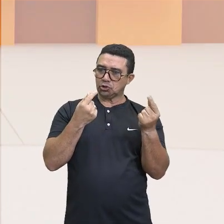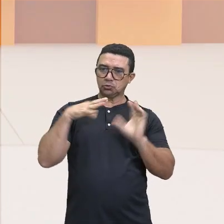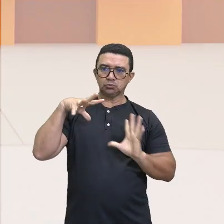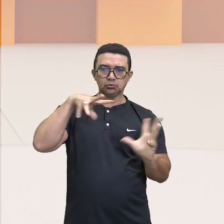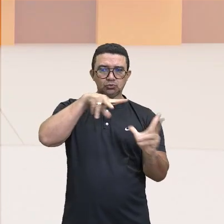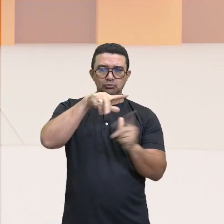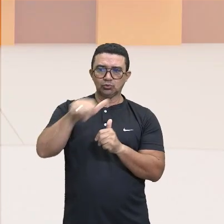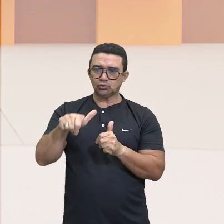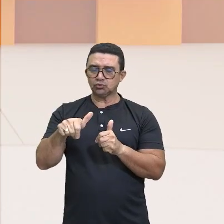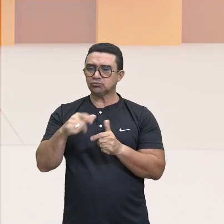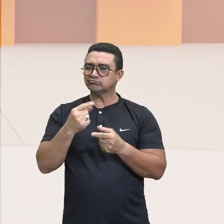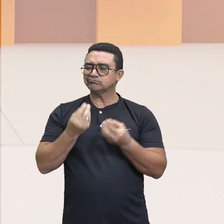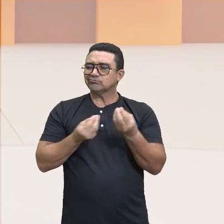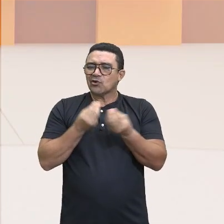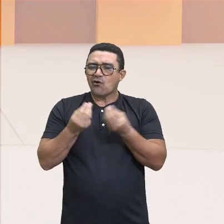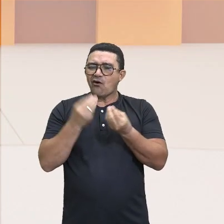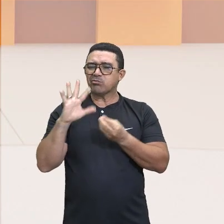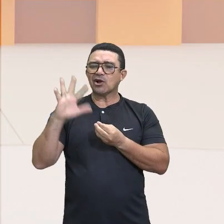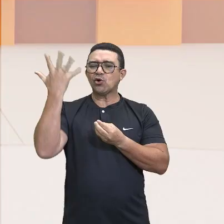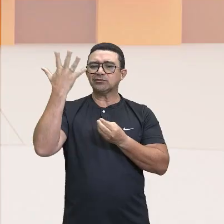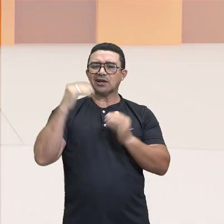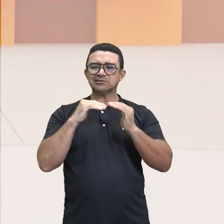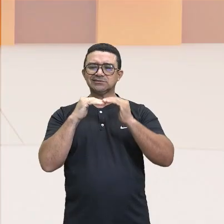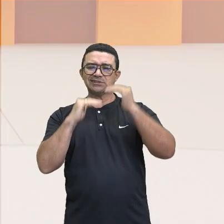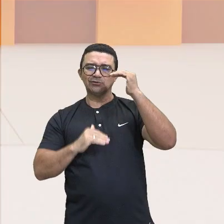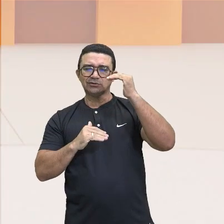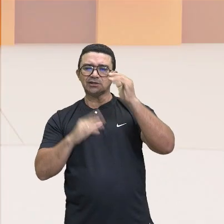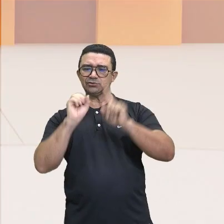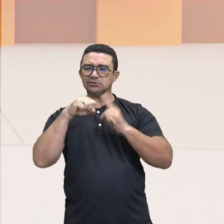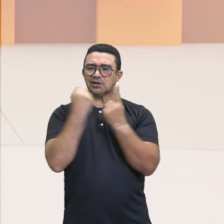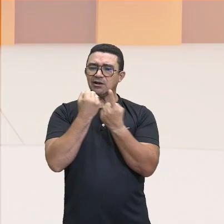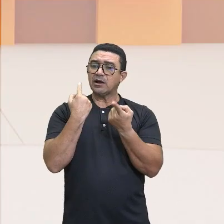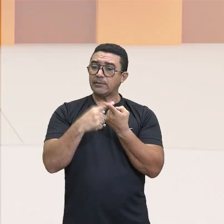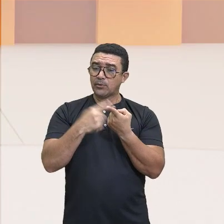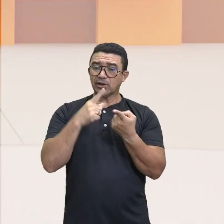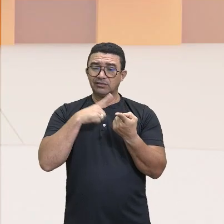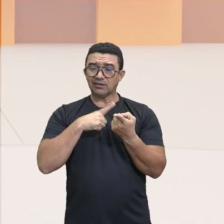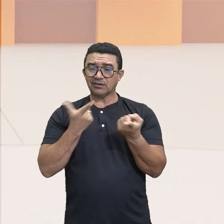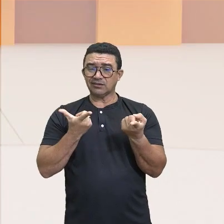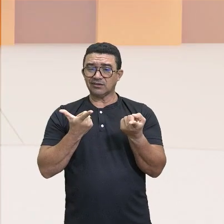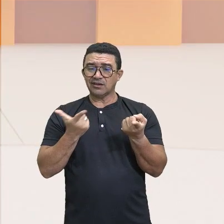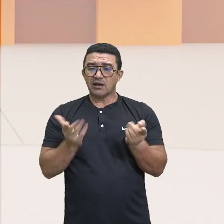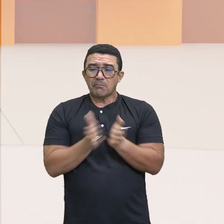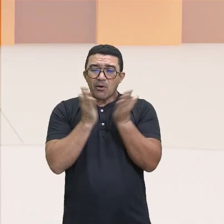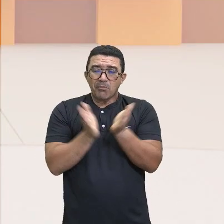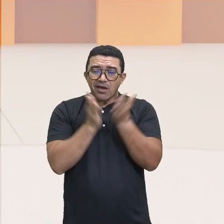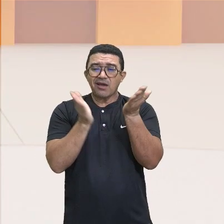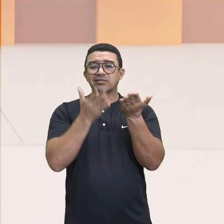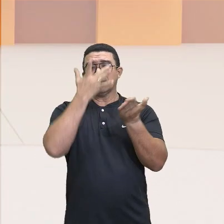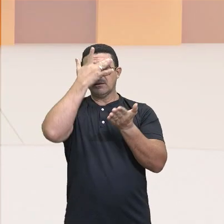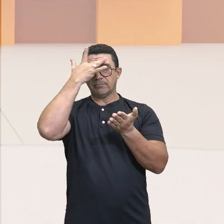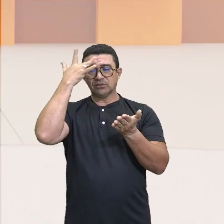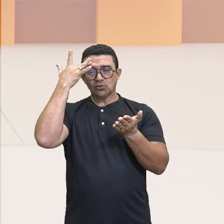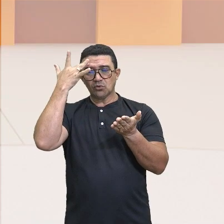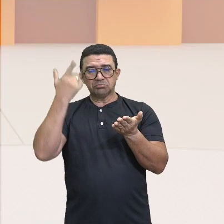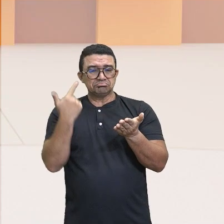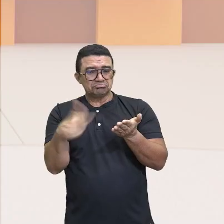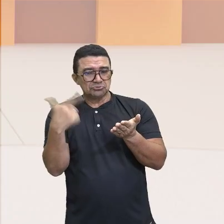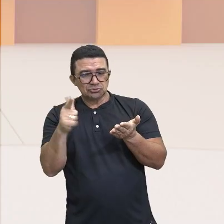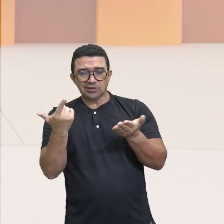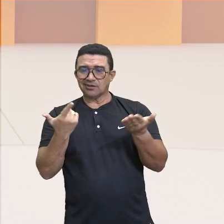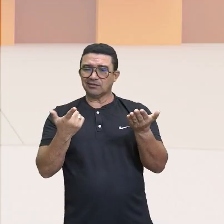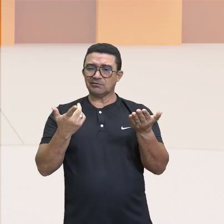tem a ver com as desigualdades sociais? Por que ainda existe pobreza, desemprego, acesso à educação que não é tão boa, falta